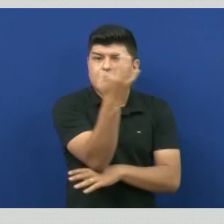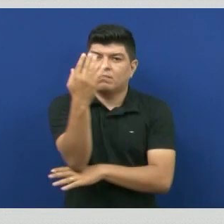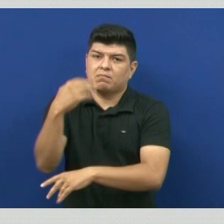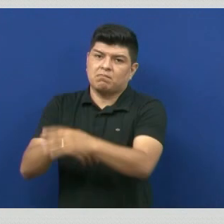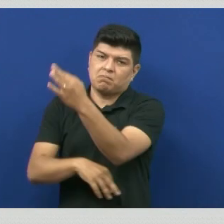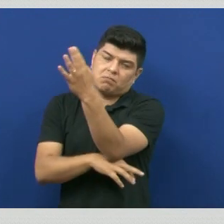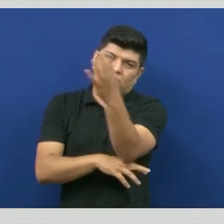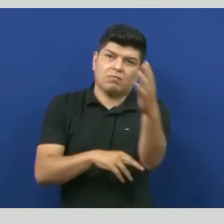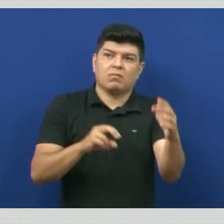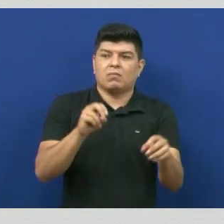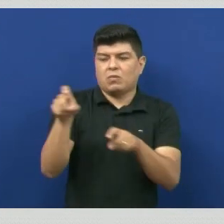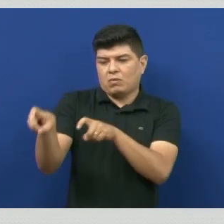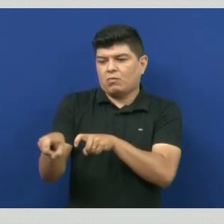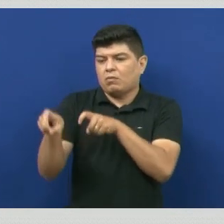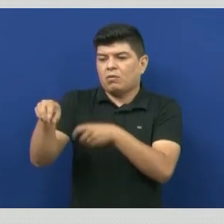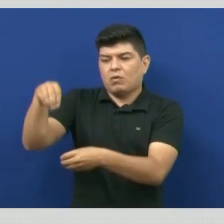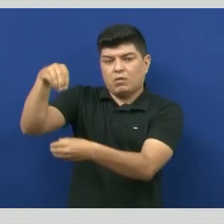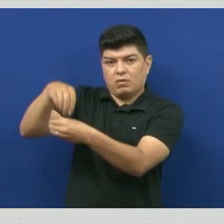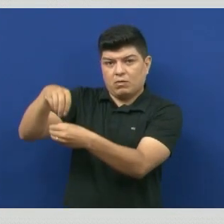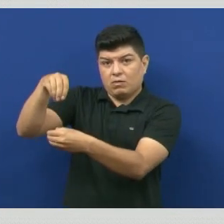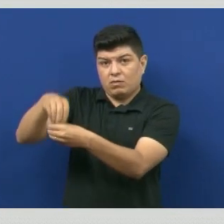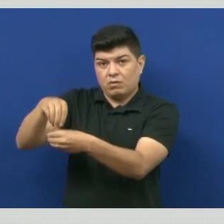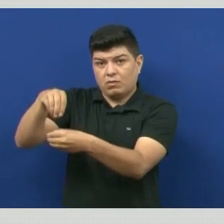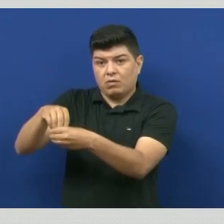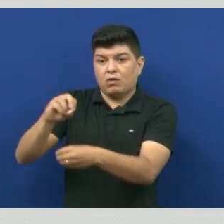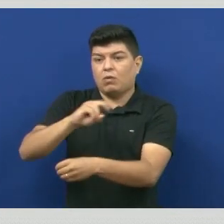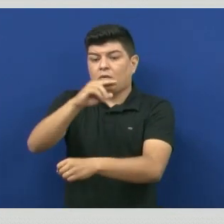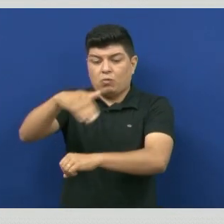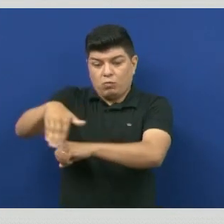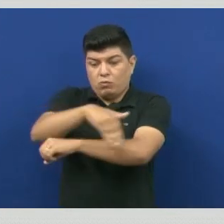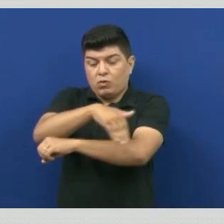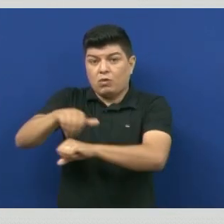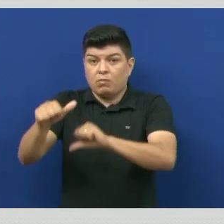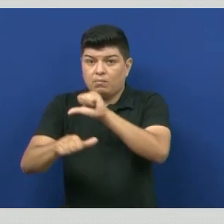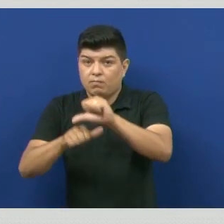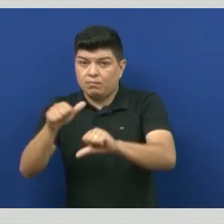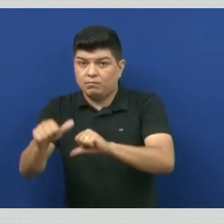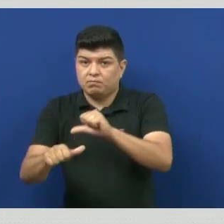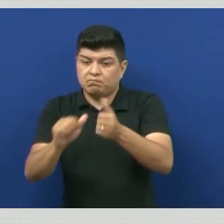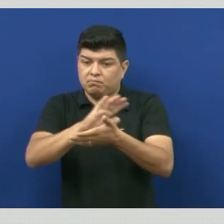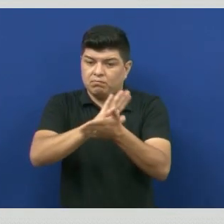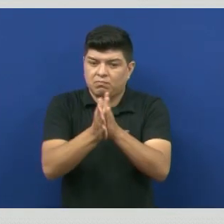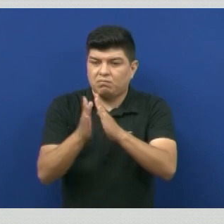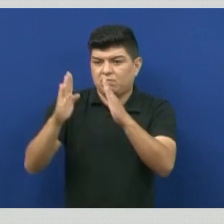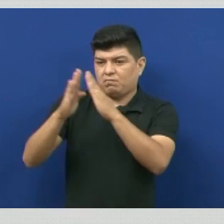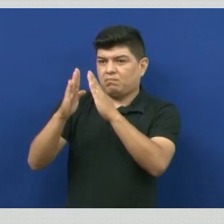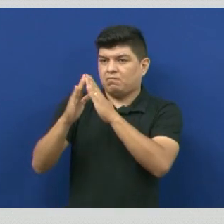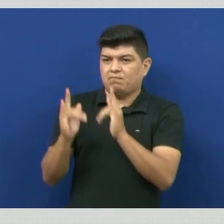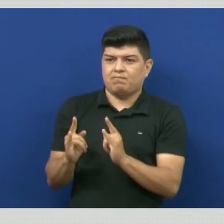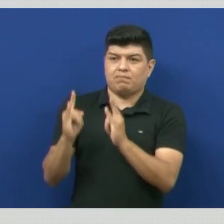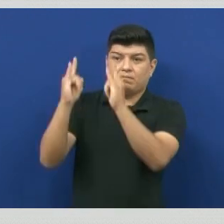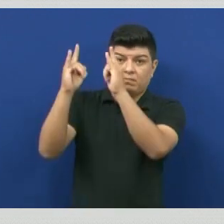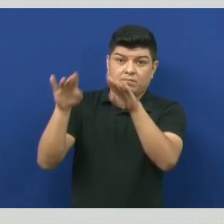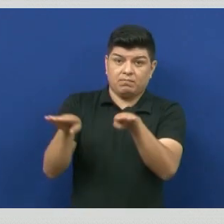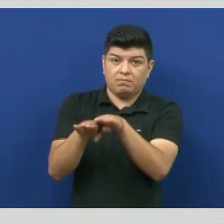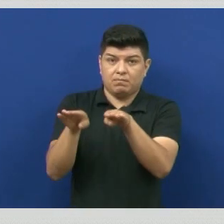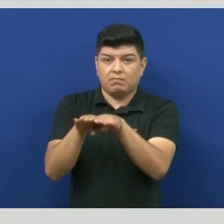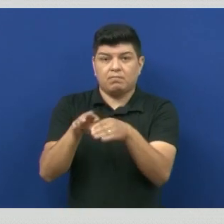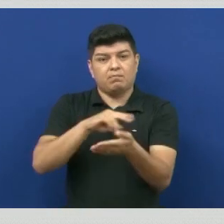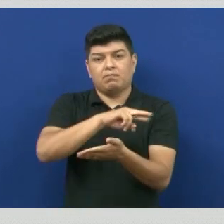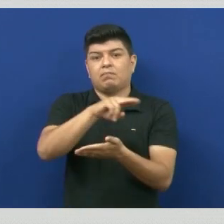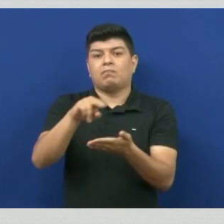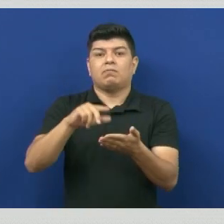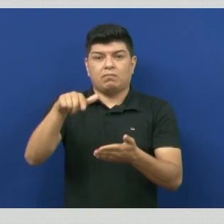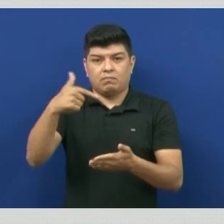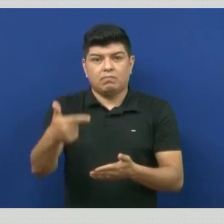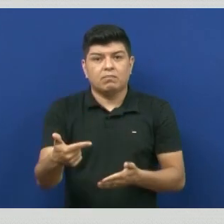um campo de cultivo, abrir ou asfaltar uma rua, construir, derrubar casas e edifícios e assim